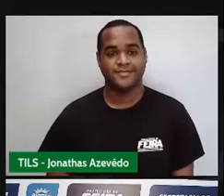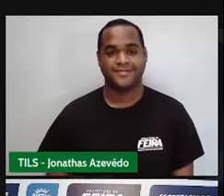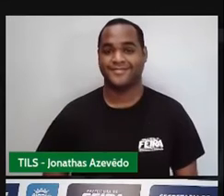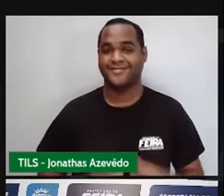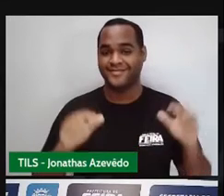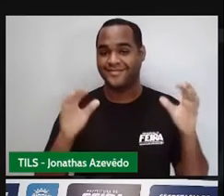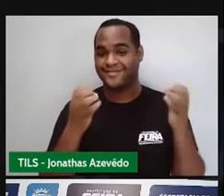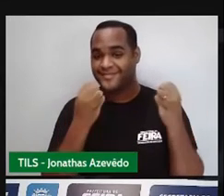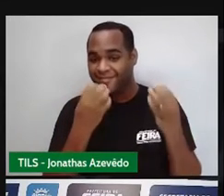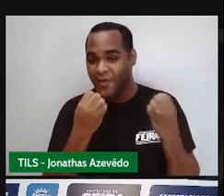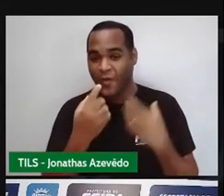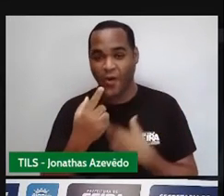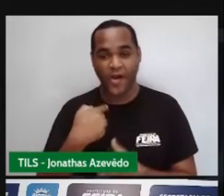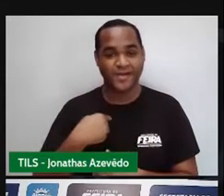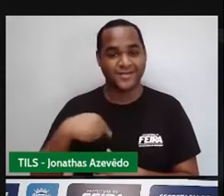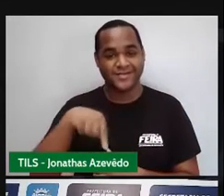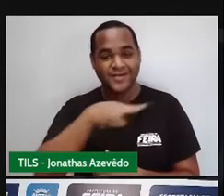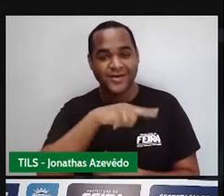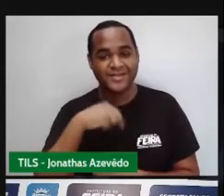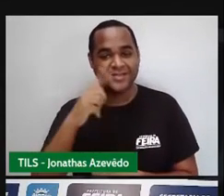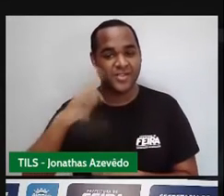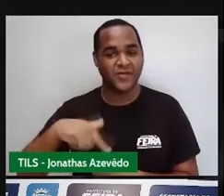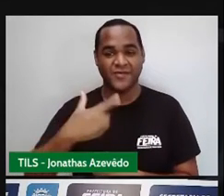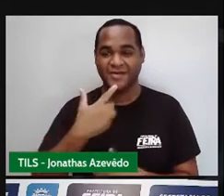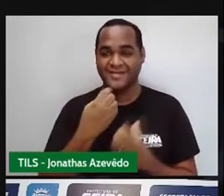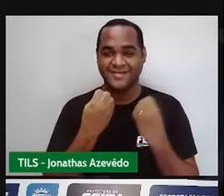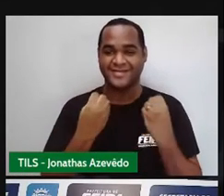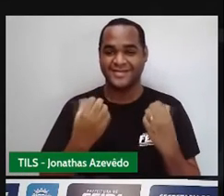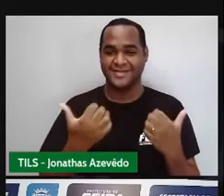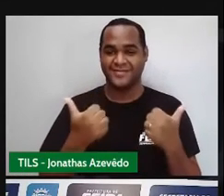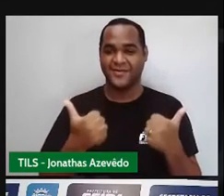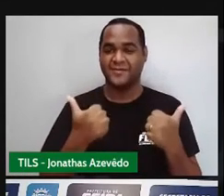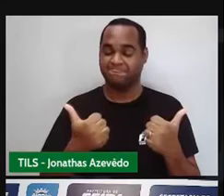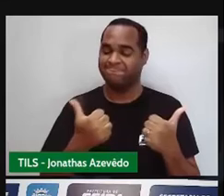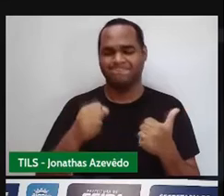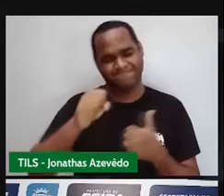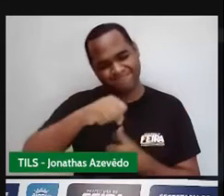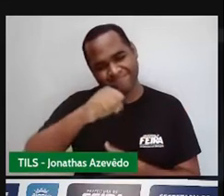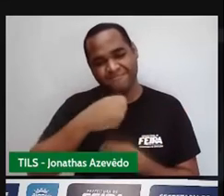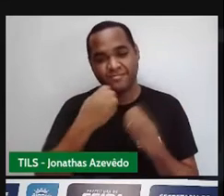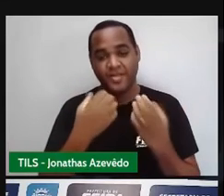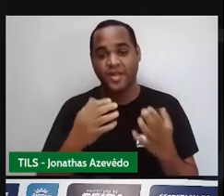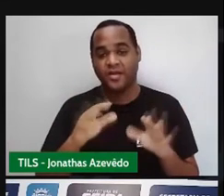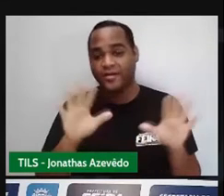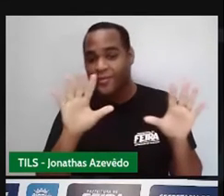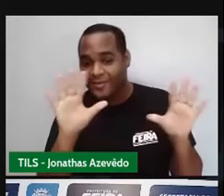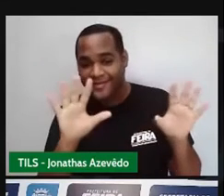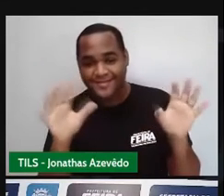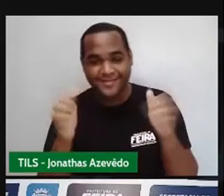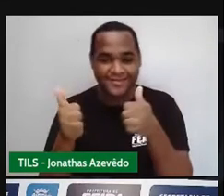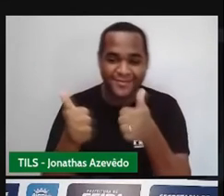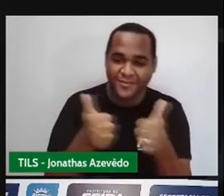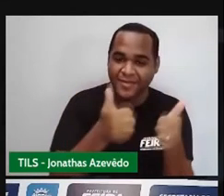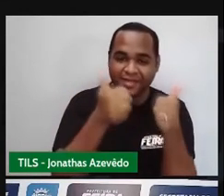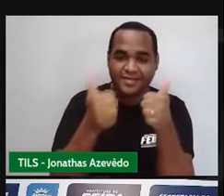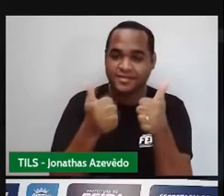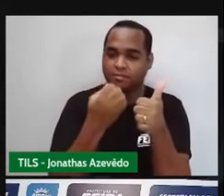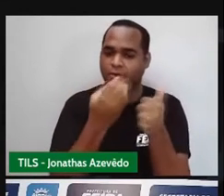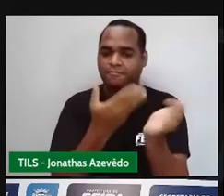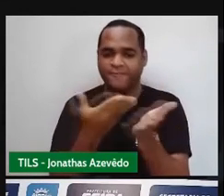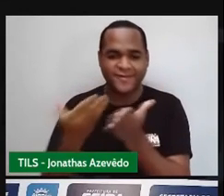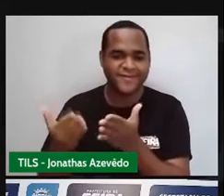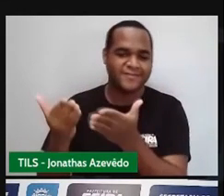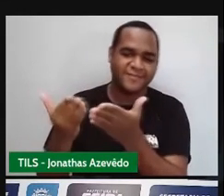Olha nós aqui outra vez, é isso aí. Olá, sejam bem-vindos, sejam bem